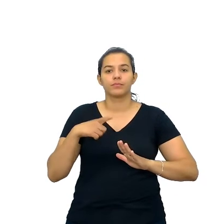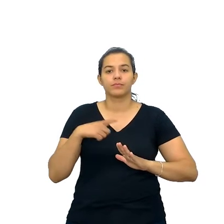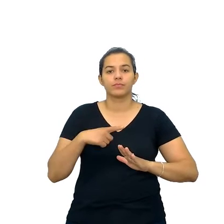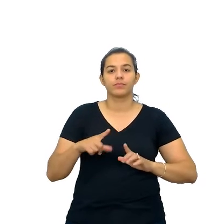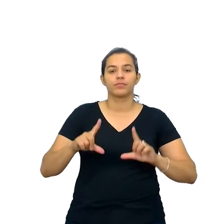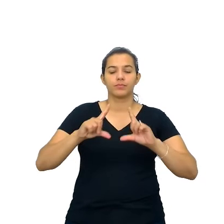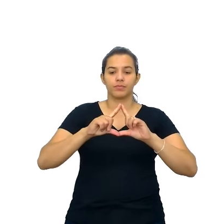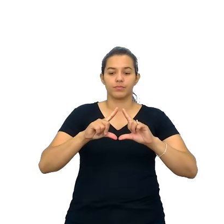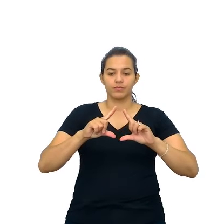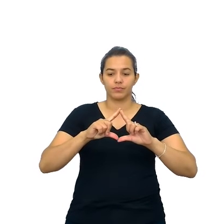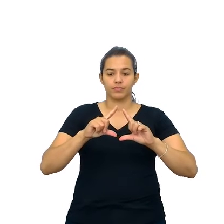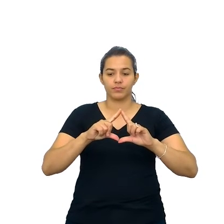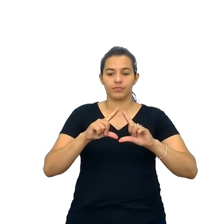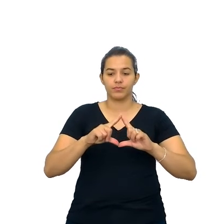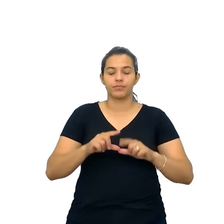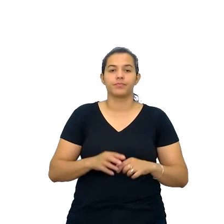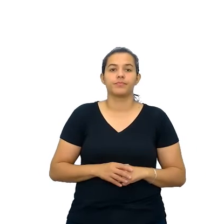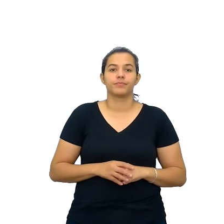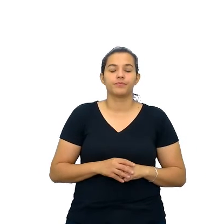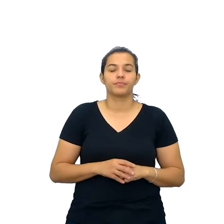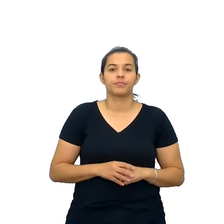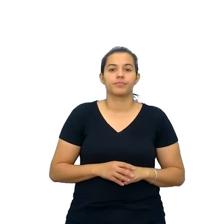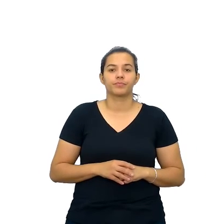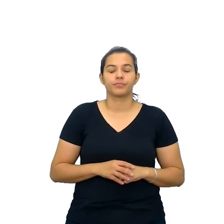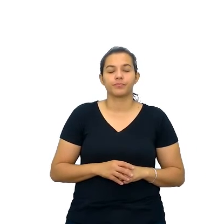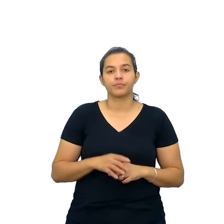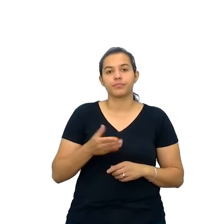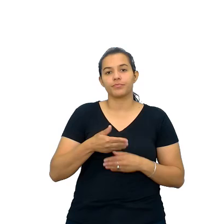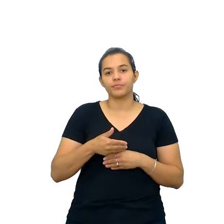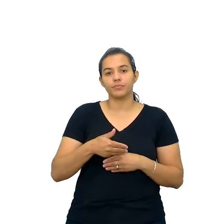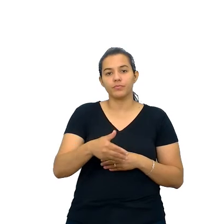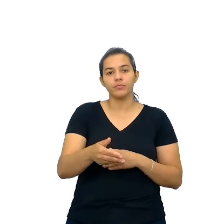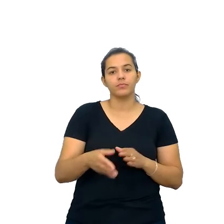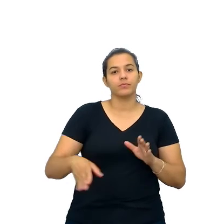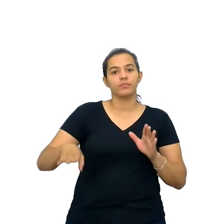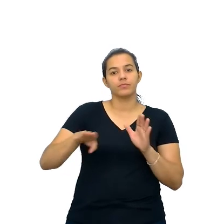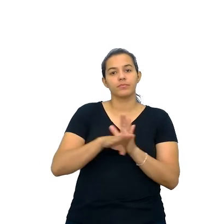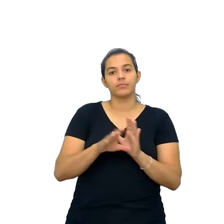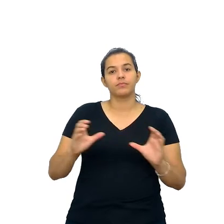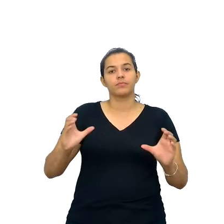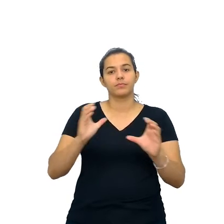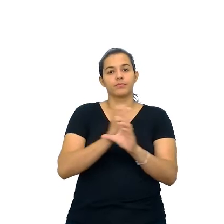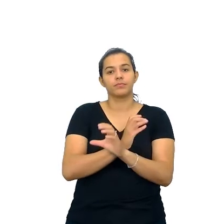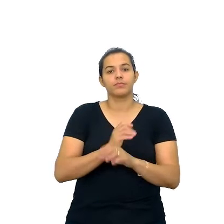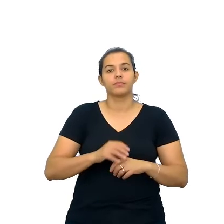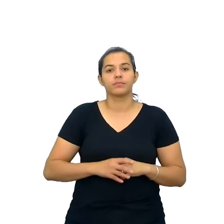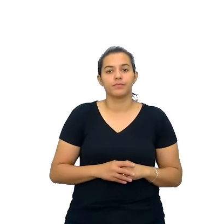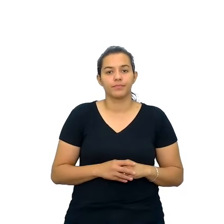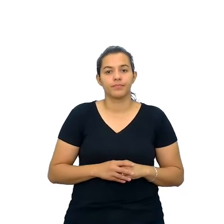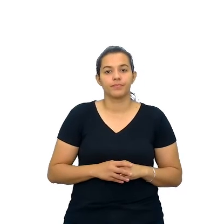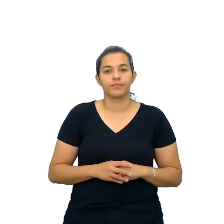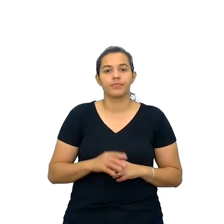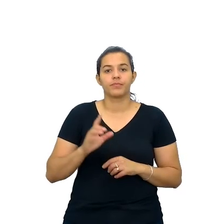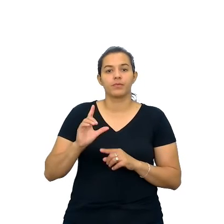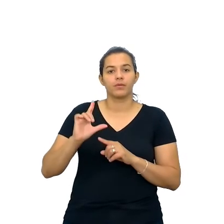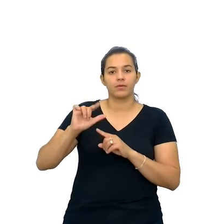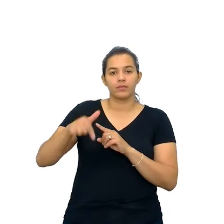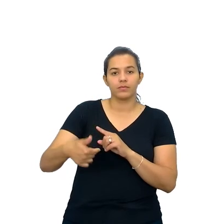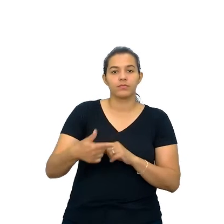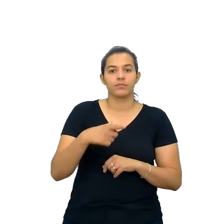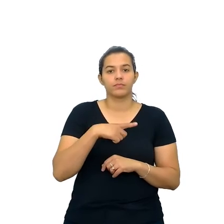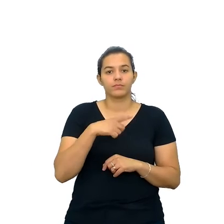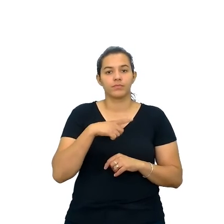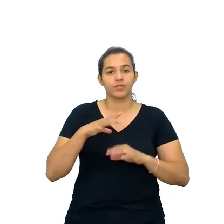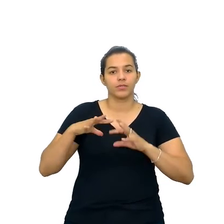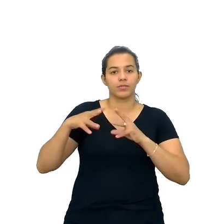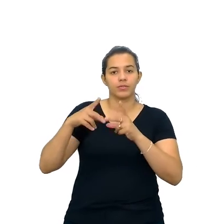triângulo, da circunferência do círculo, e assim chegar à conclusão. Ou seja, além de